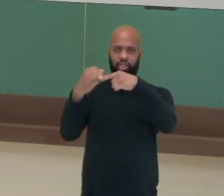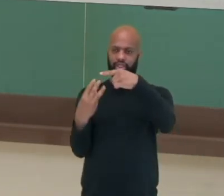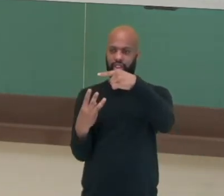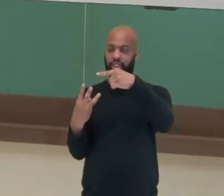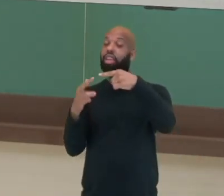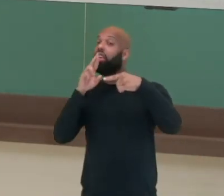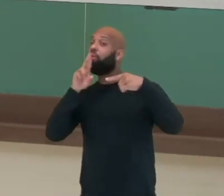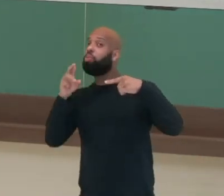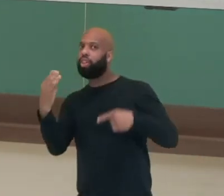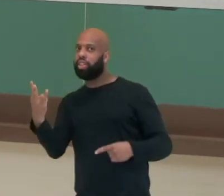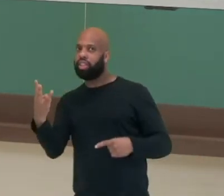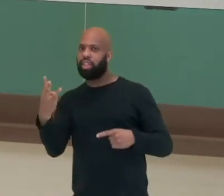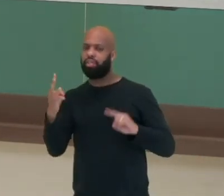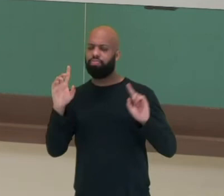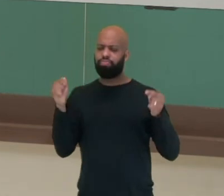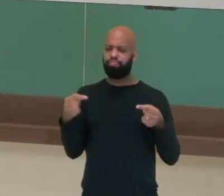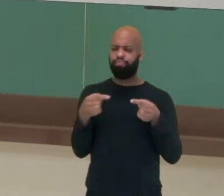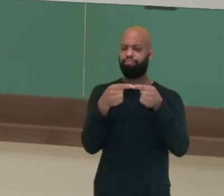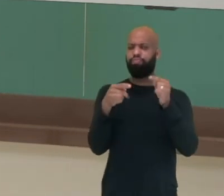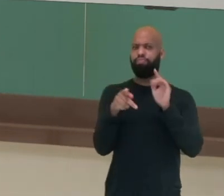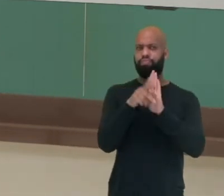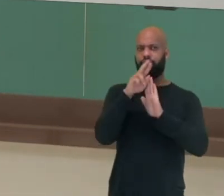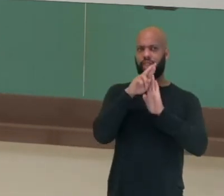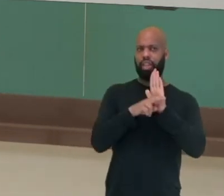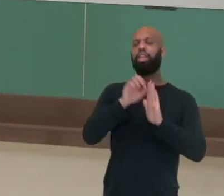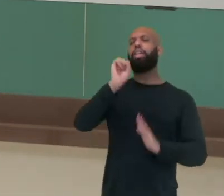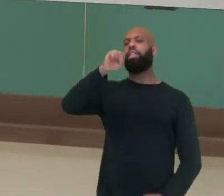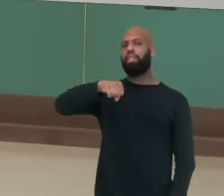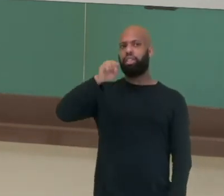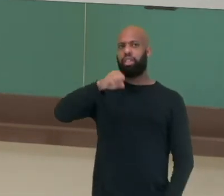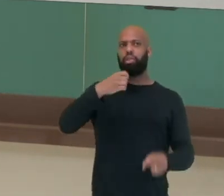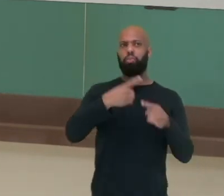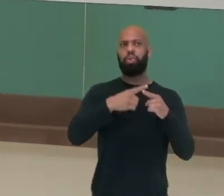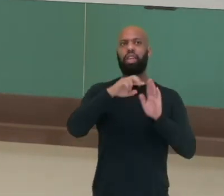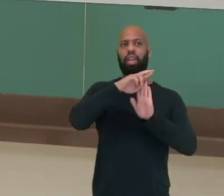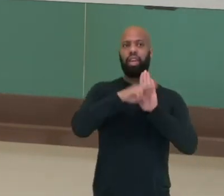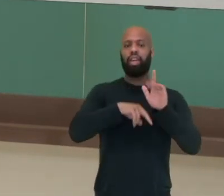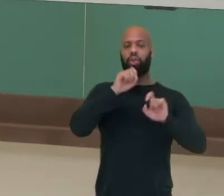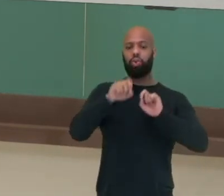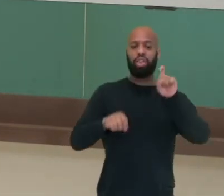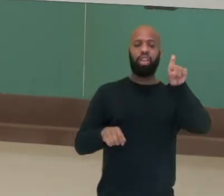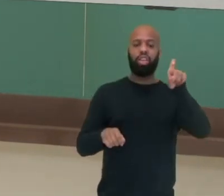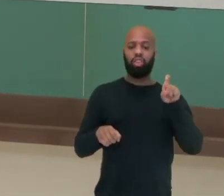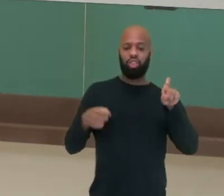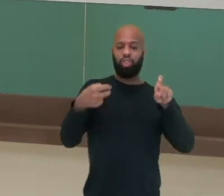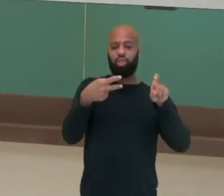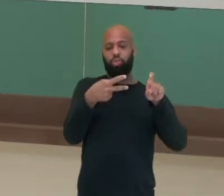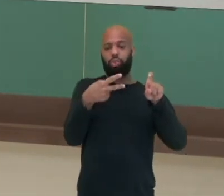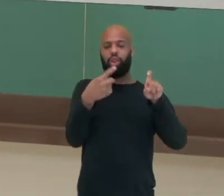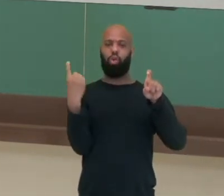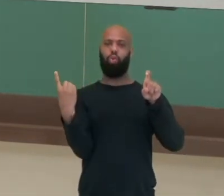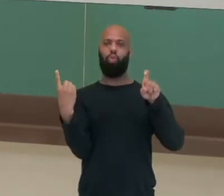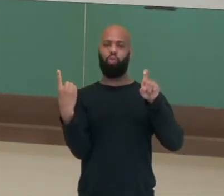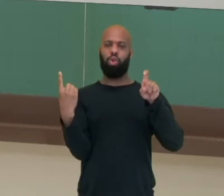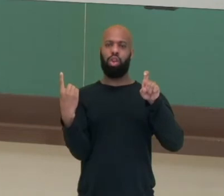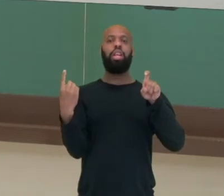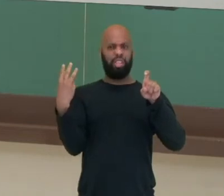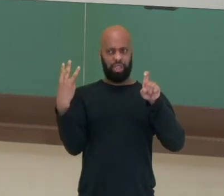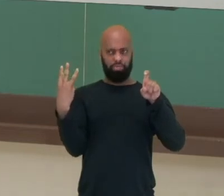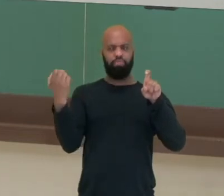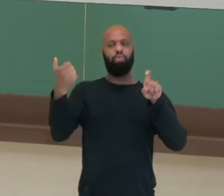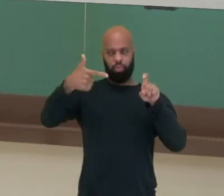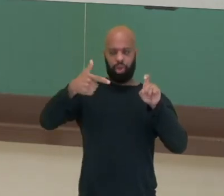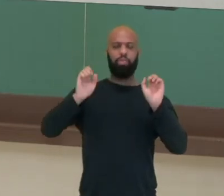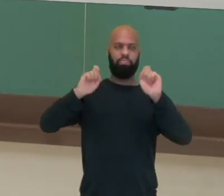3. Satisfaz essa equação? Sim, porque a condição diz que tem que ser maior do que 1. E 3 é maior do